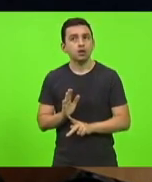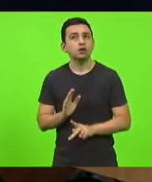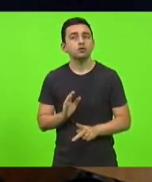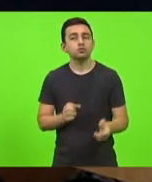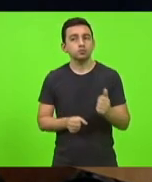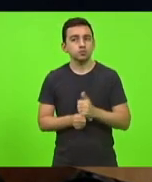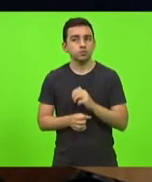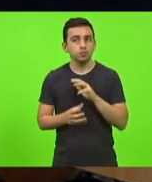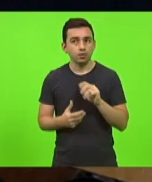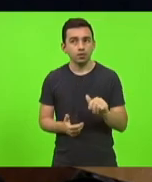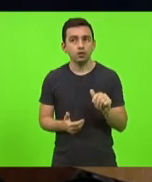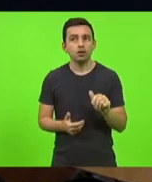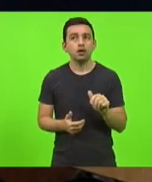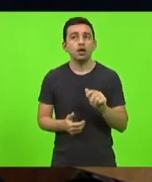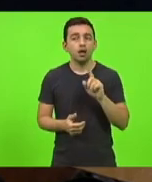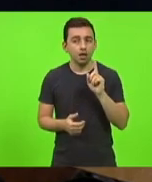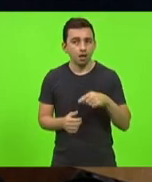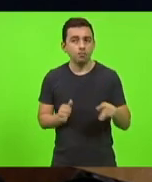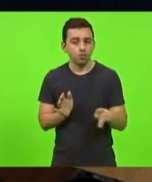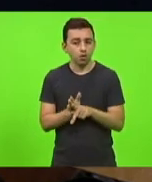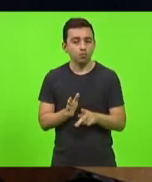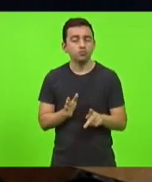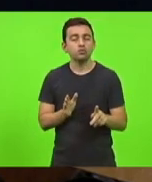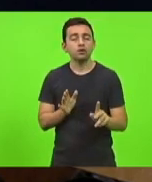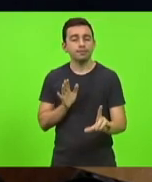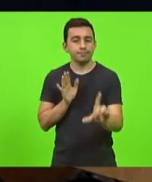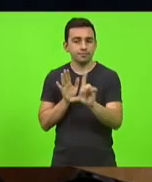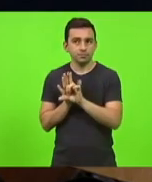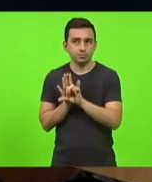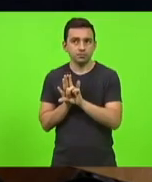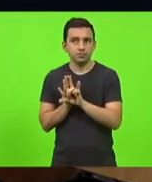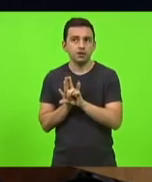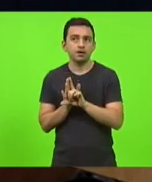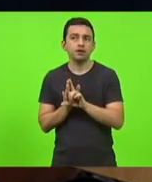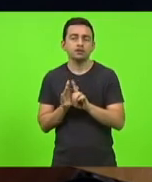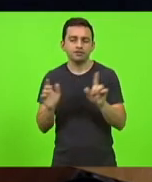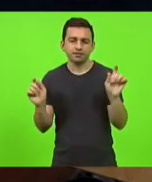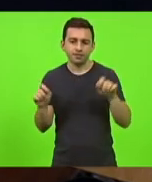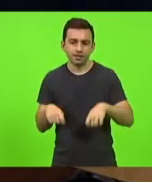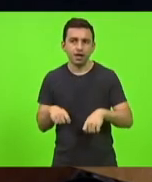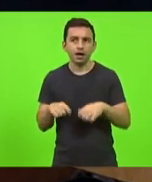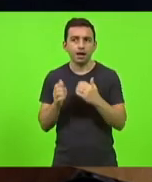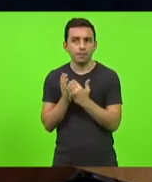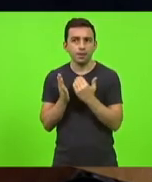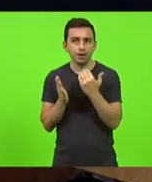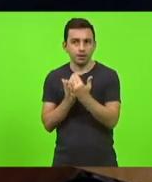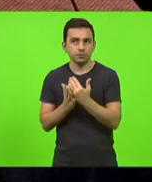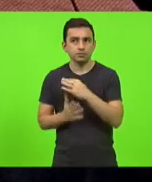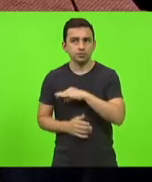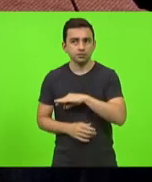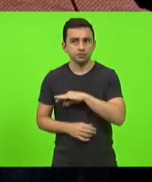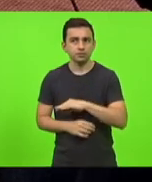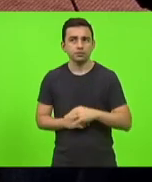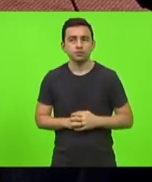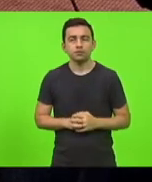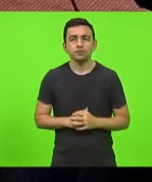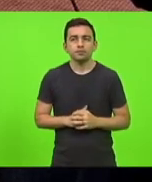global, que é o que está dentro da legislação e que vai proporcionar aumento para os professores.